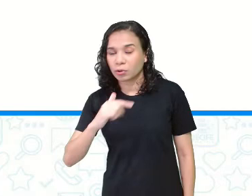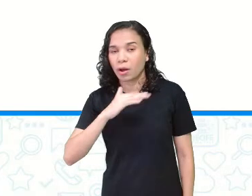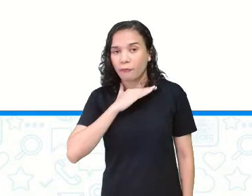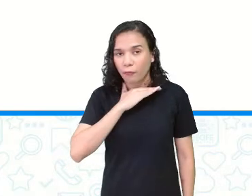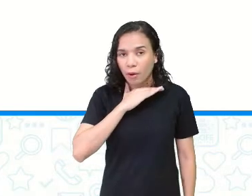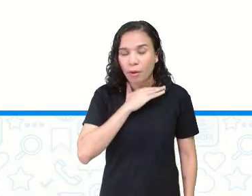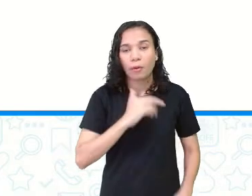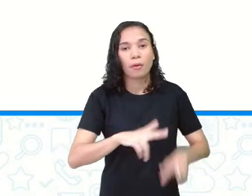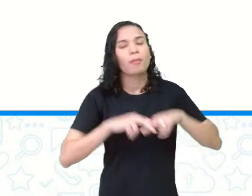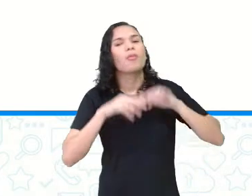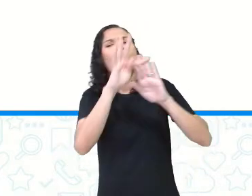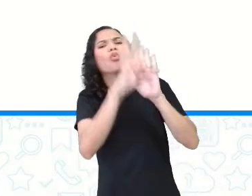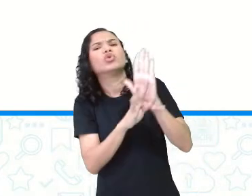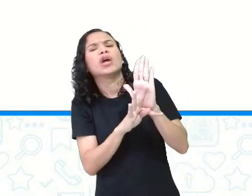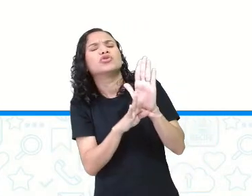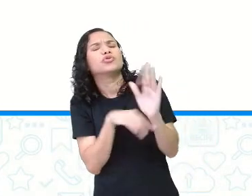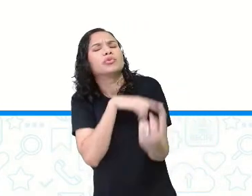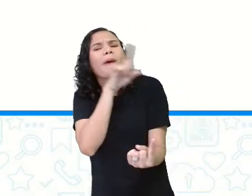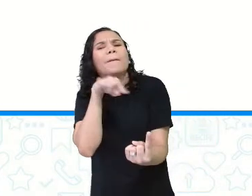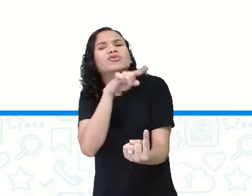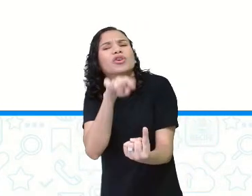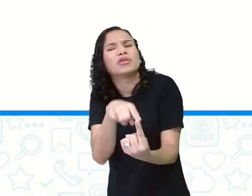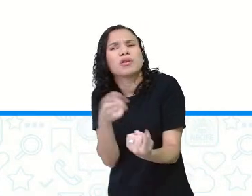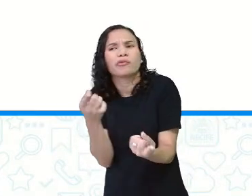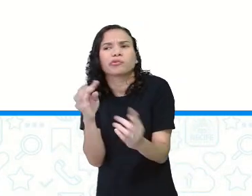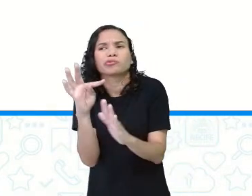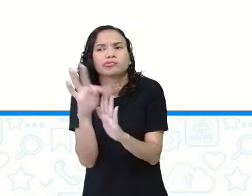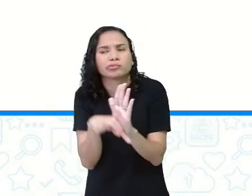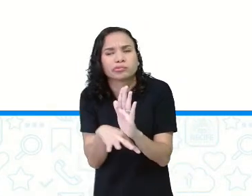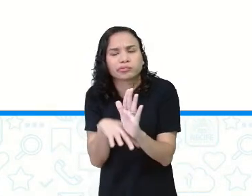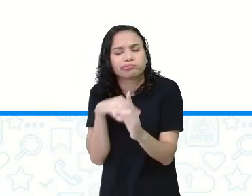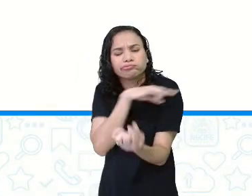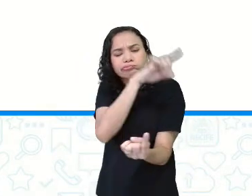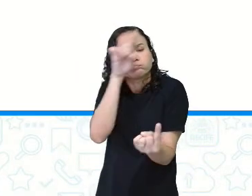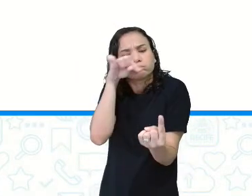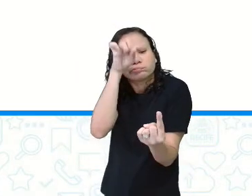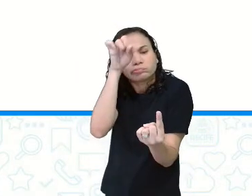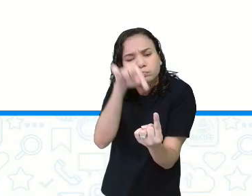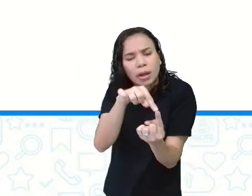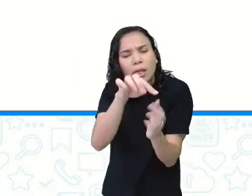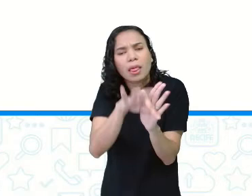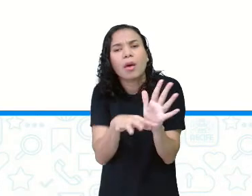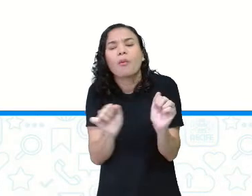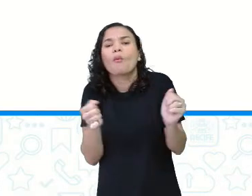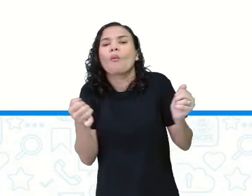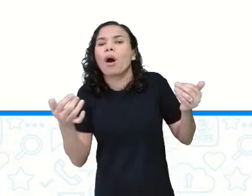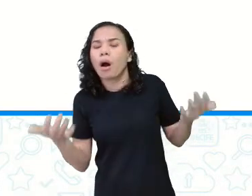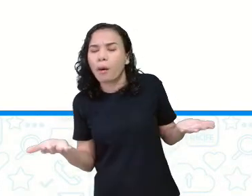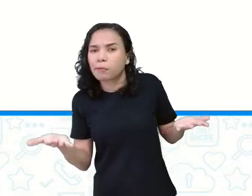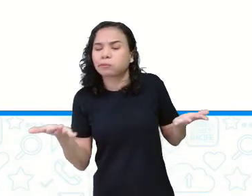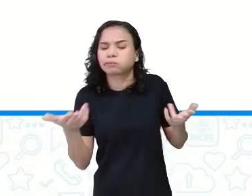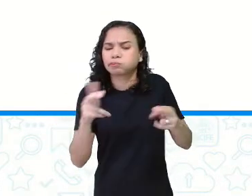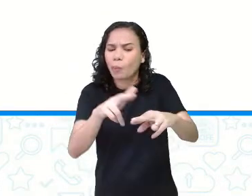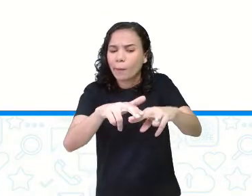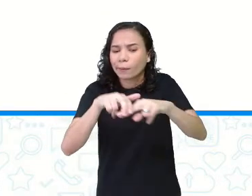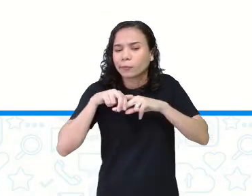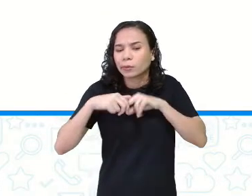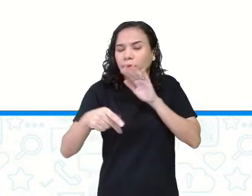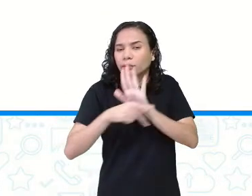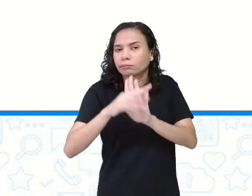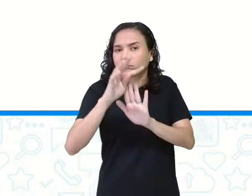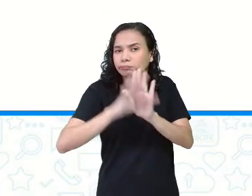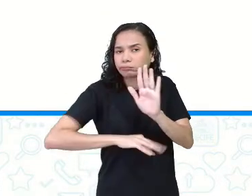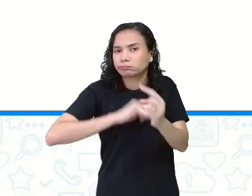texto serve para quê? Aí a gente já vai entrar na finalidade do texto. Para que o